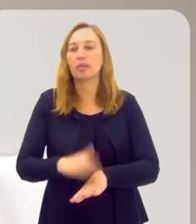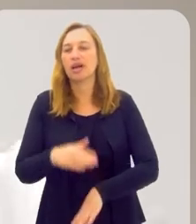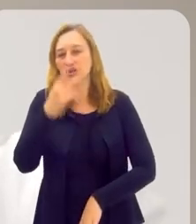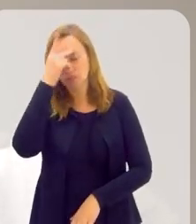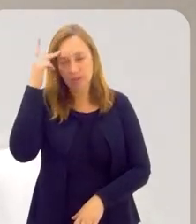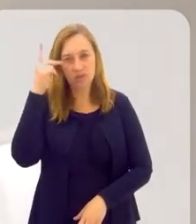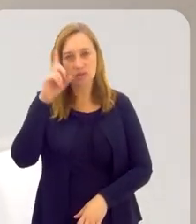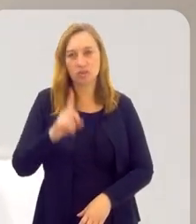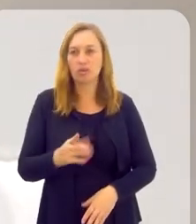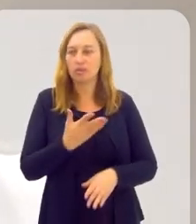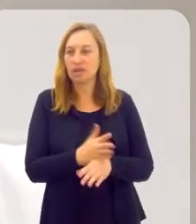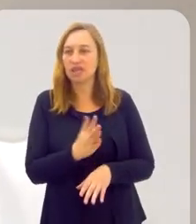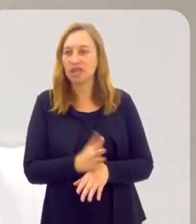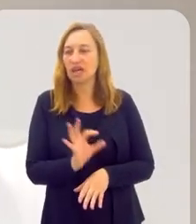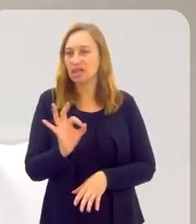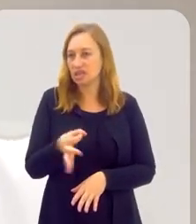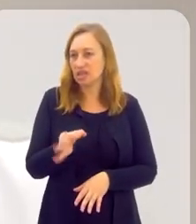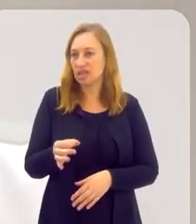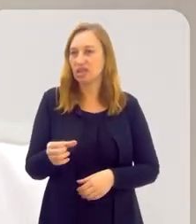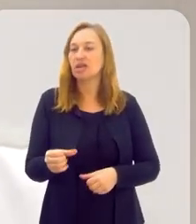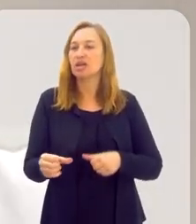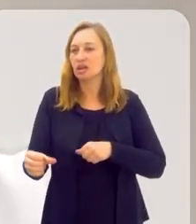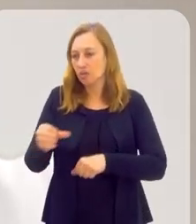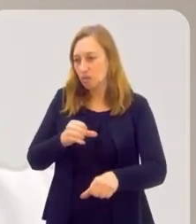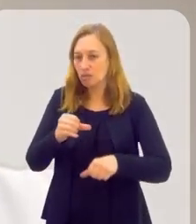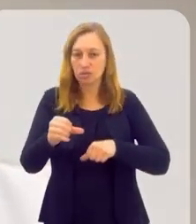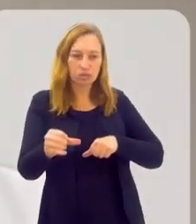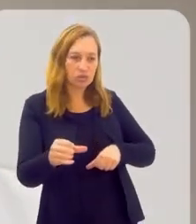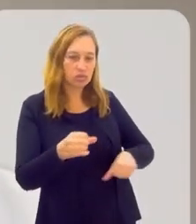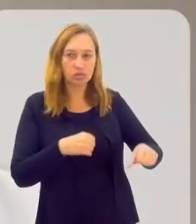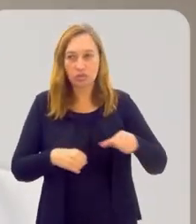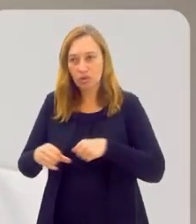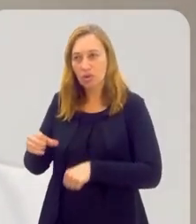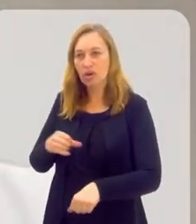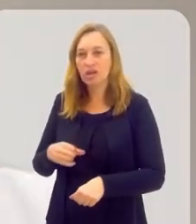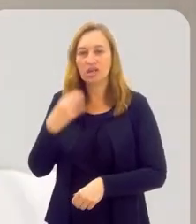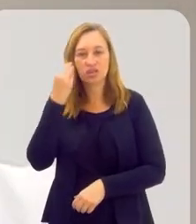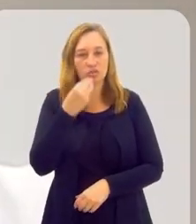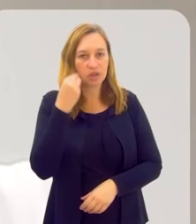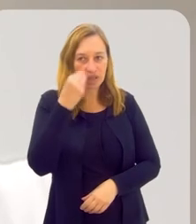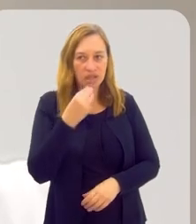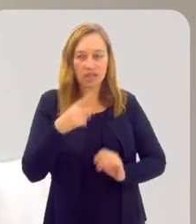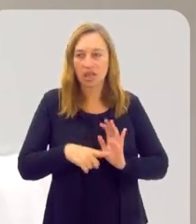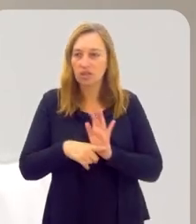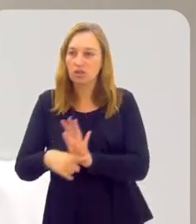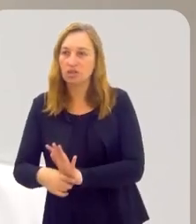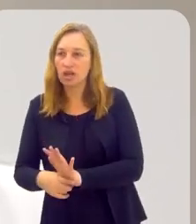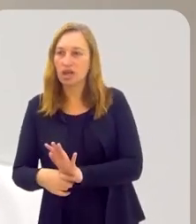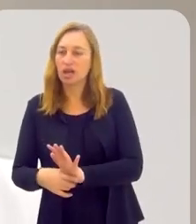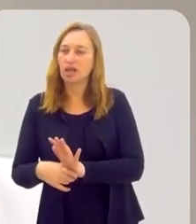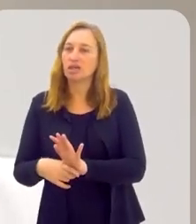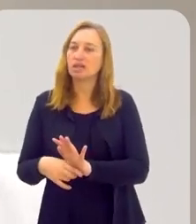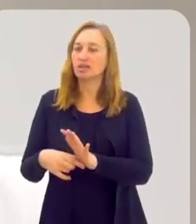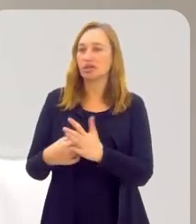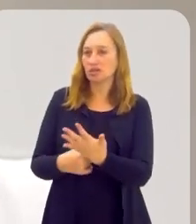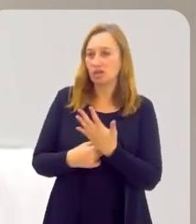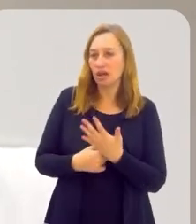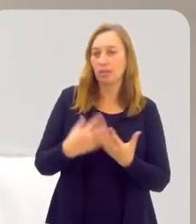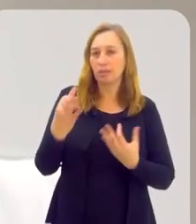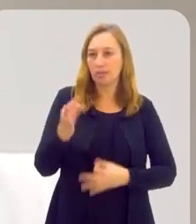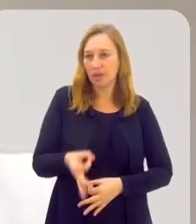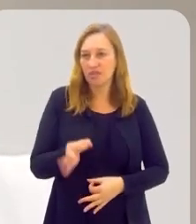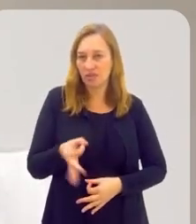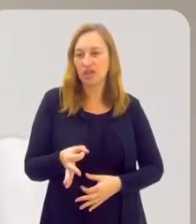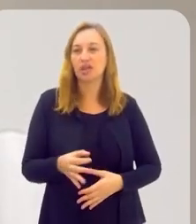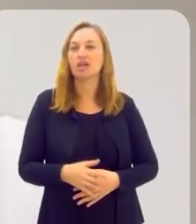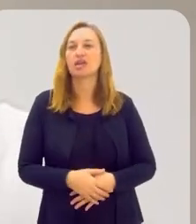à prática aí, perfeito. E vice-versa, se o vosso contributo permitir-nos acrescentar alguma coisa àquilo que nós fazemos, perfeito. E,